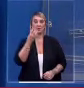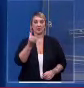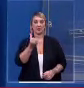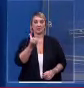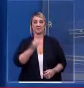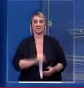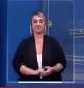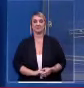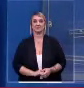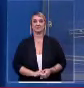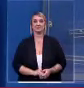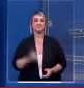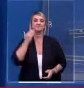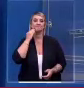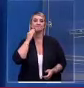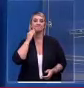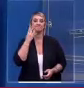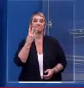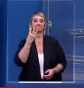46. Rosa,